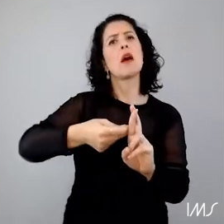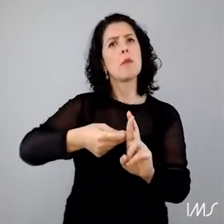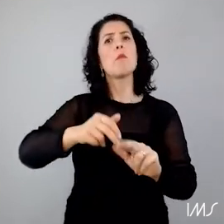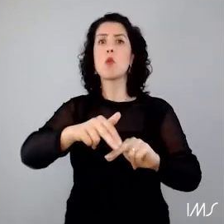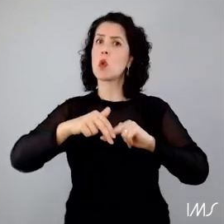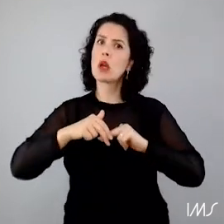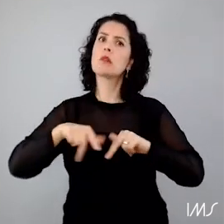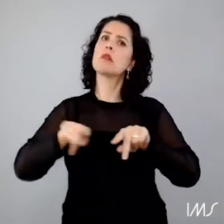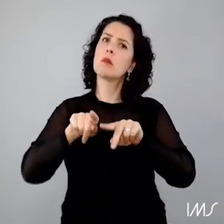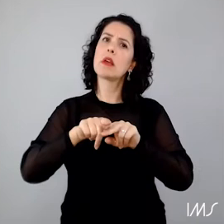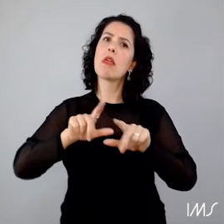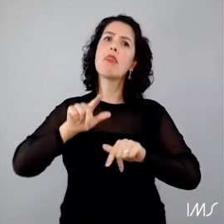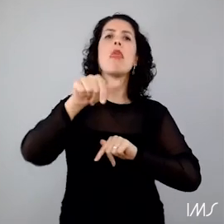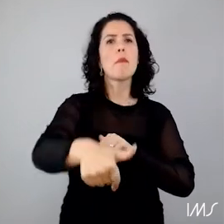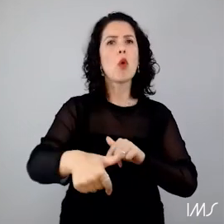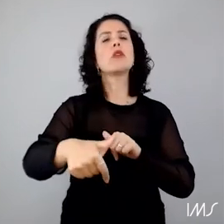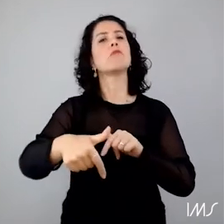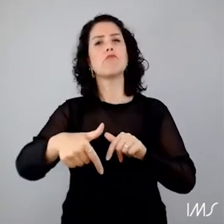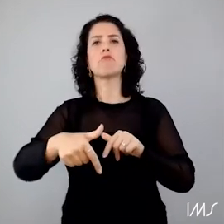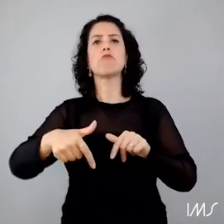para informação e difusão.